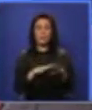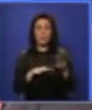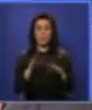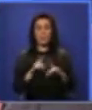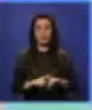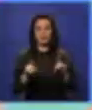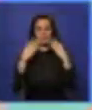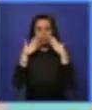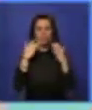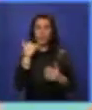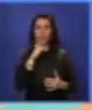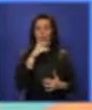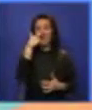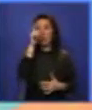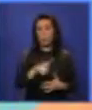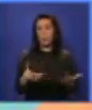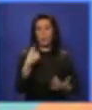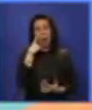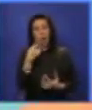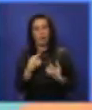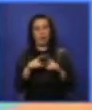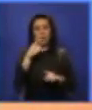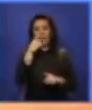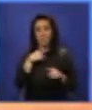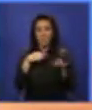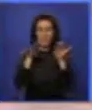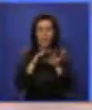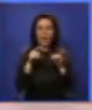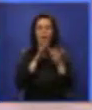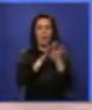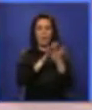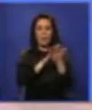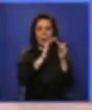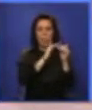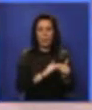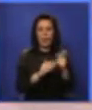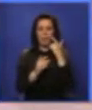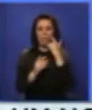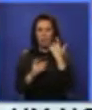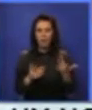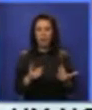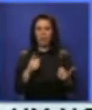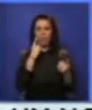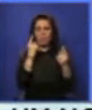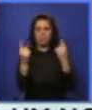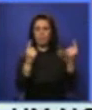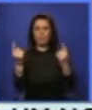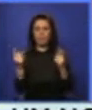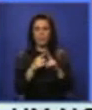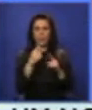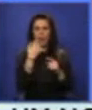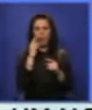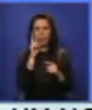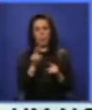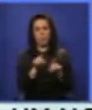toda a diferença, não é? No sorriso de uma pessoa. Esta falha aqui, este desgaste, este dente poder... Porque fica com um